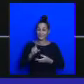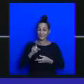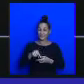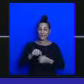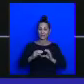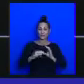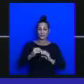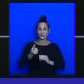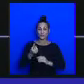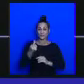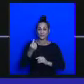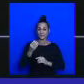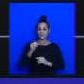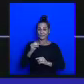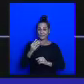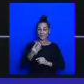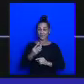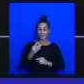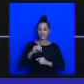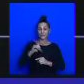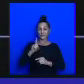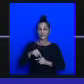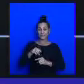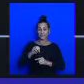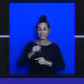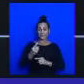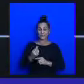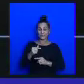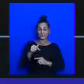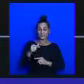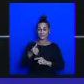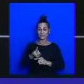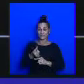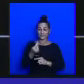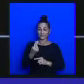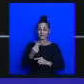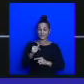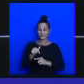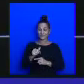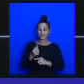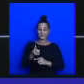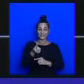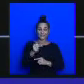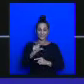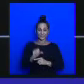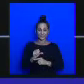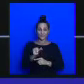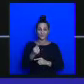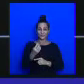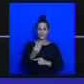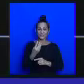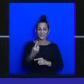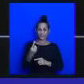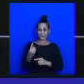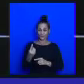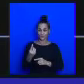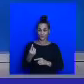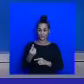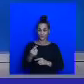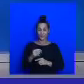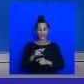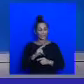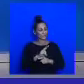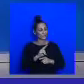Quina. Concurso 6.104. 01, 76, 27, 69 e